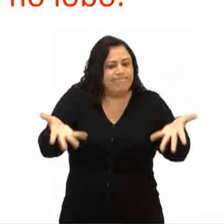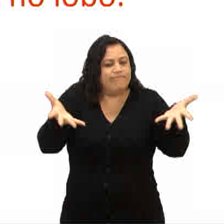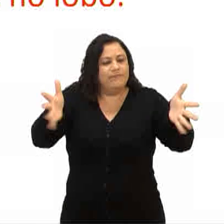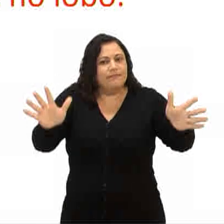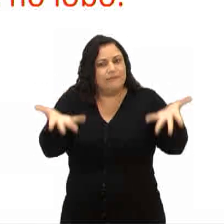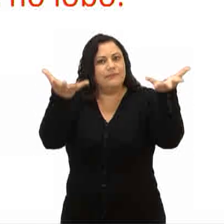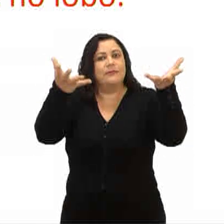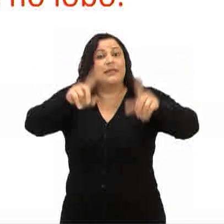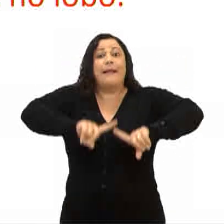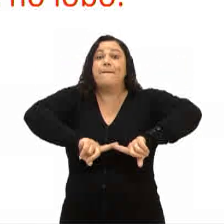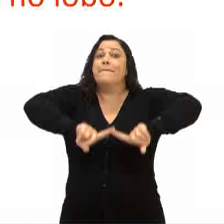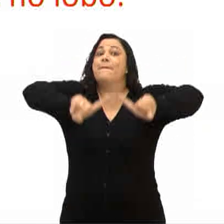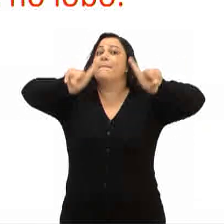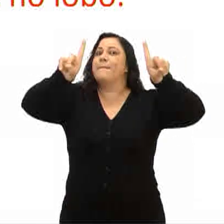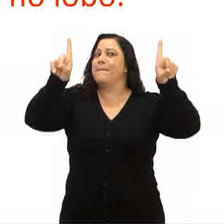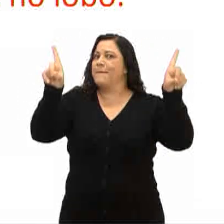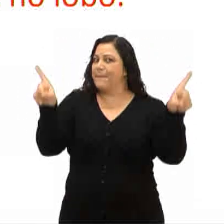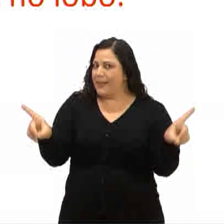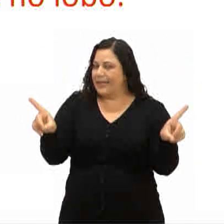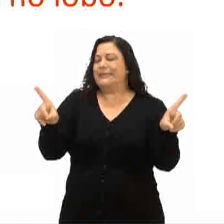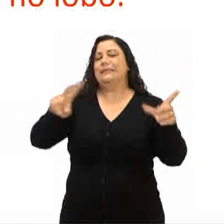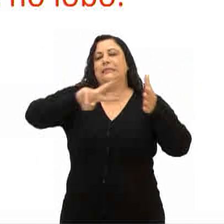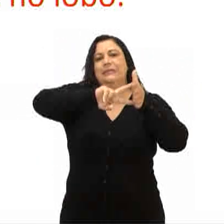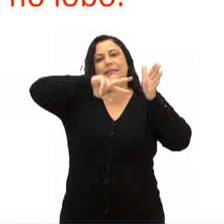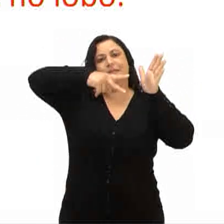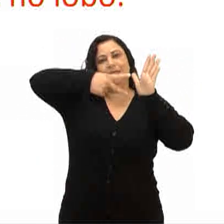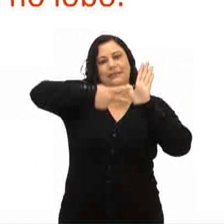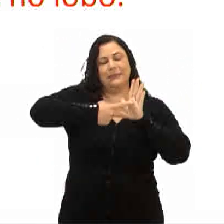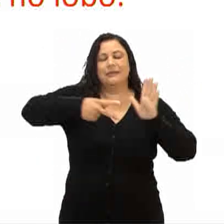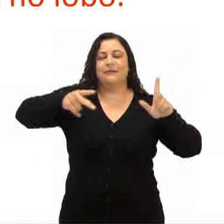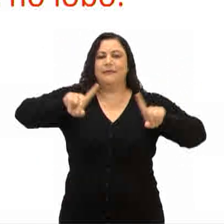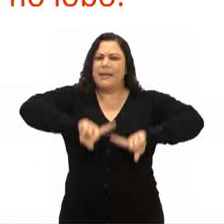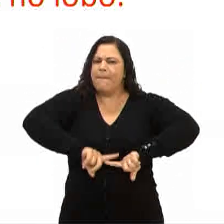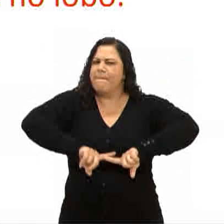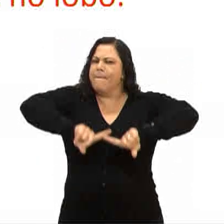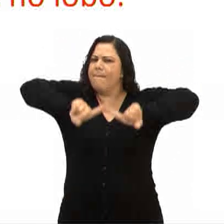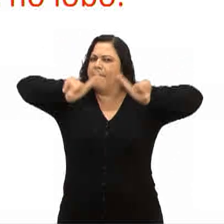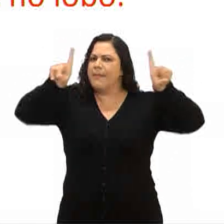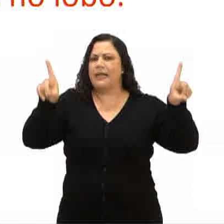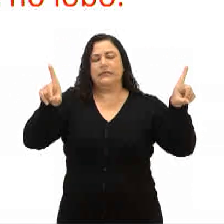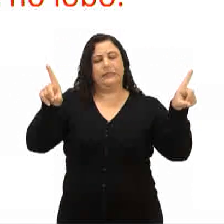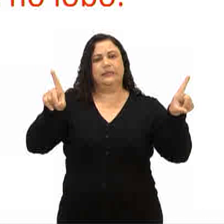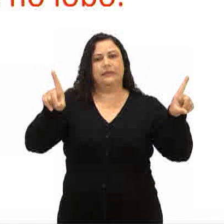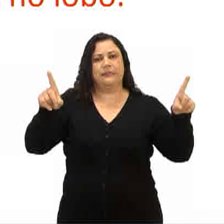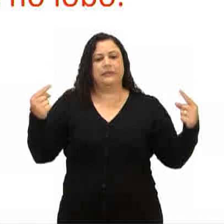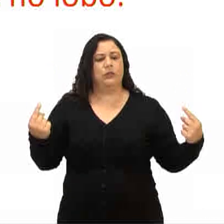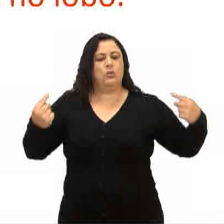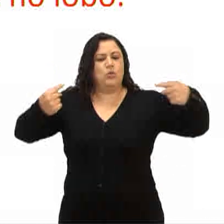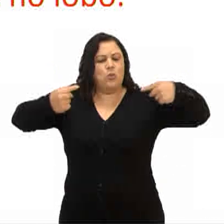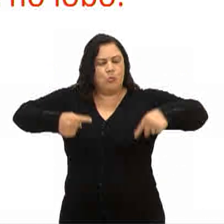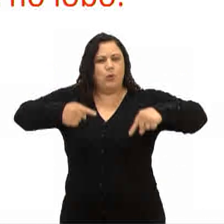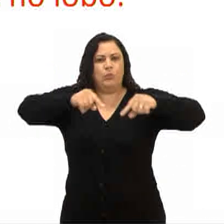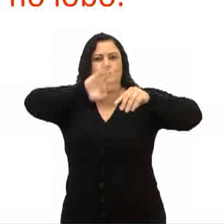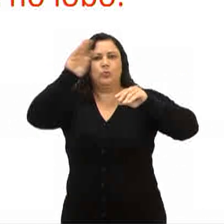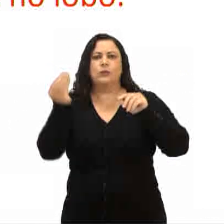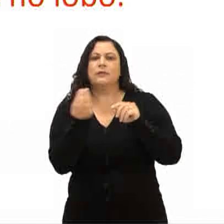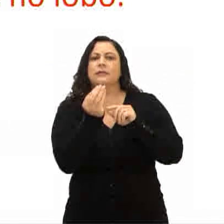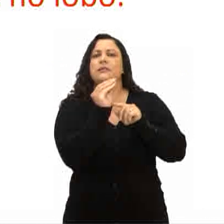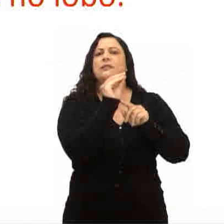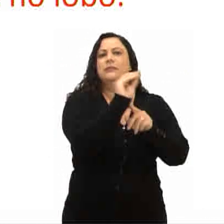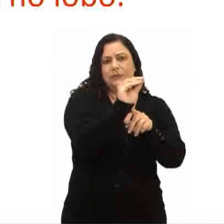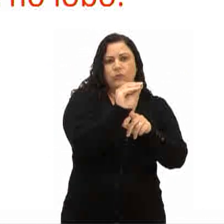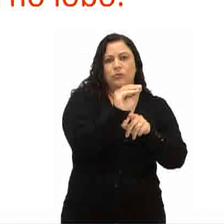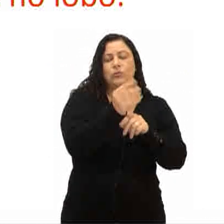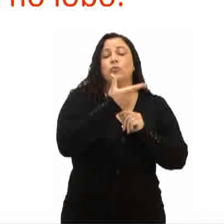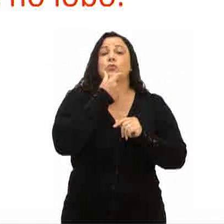significado, ou seja, o significado é semântica para o contexto todo. A ideia de oposição está contida no fato de o menino